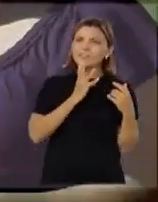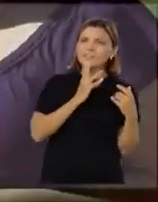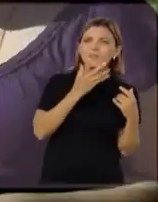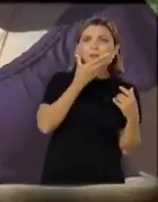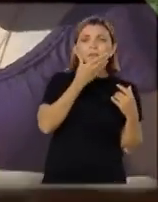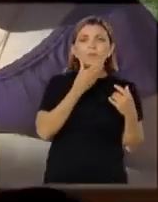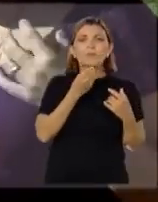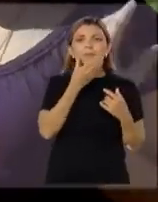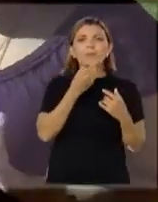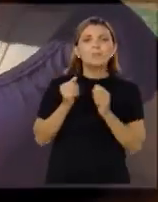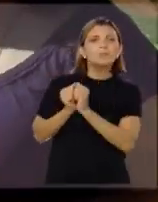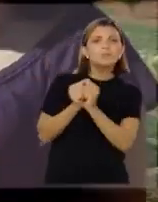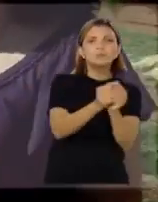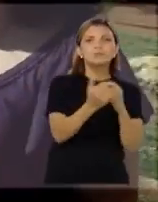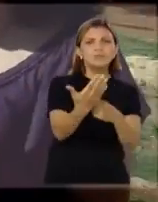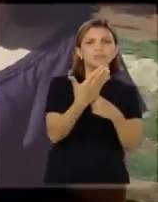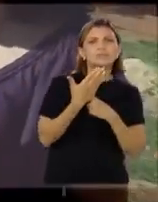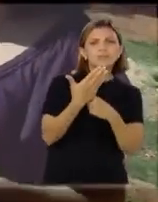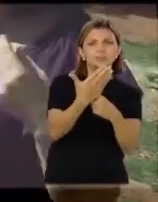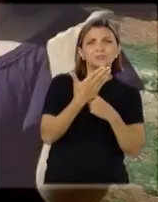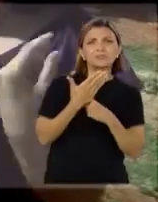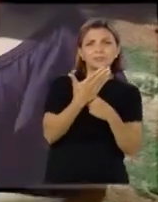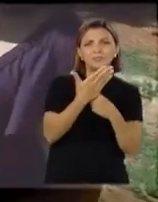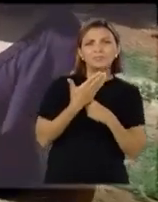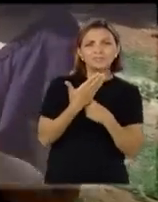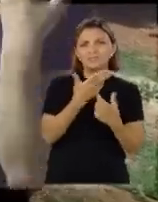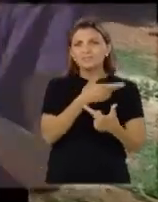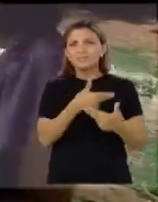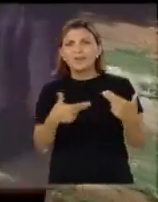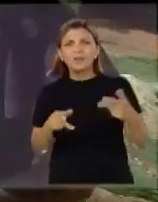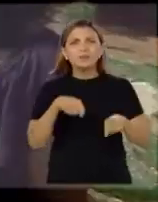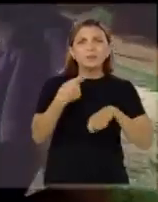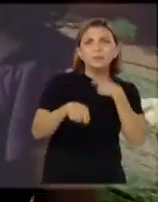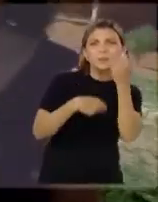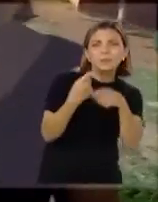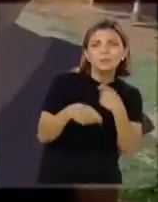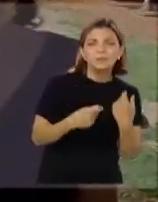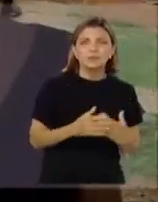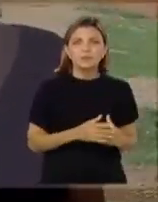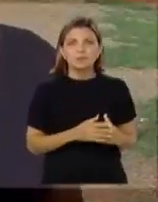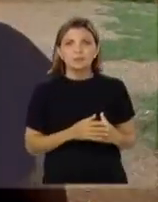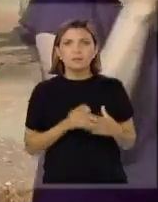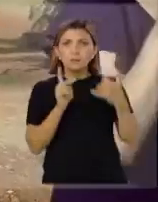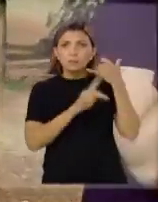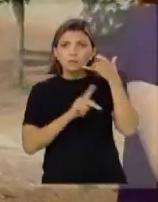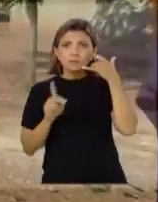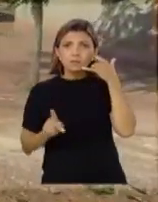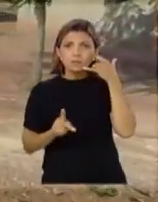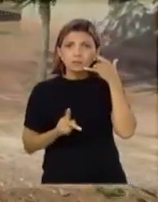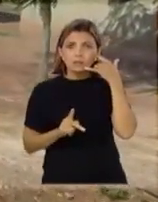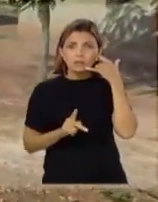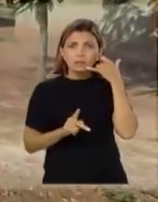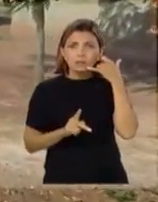Tudo bem, a gente conheceu um Tonho, que é o menino daqui, ele levou a gente no açude. A gente viu um lagarto, mãe, foi não, muito tá. Legal.